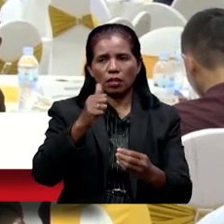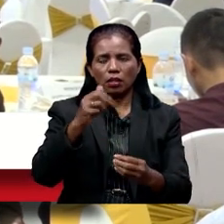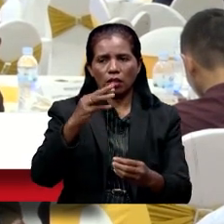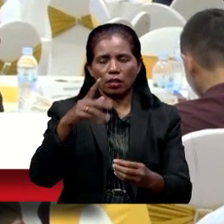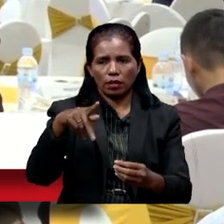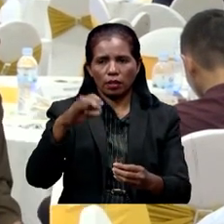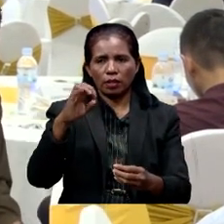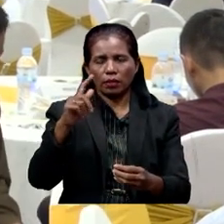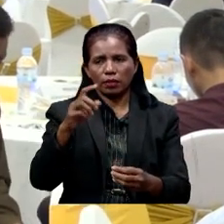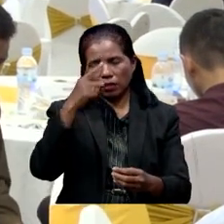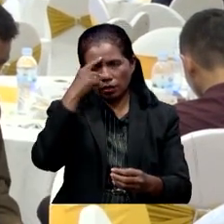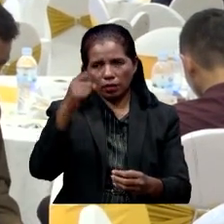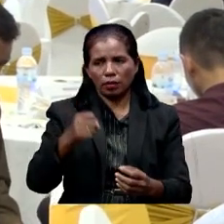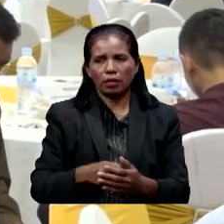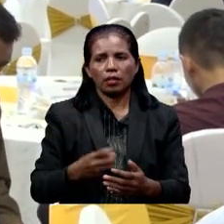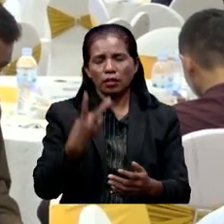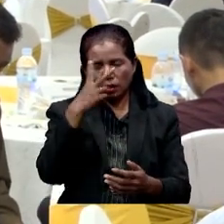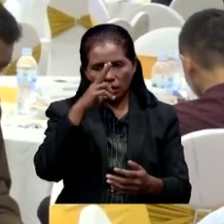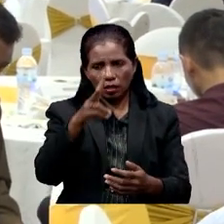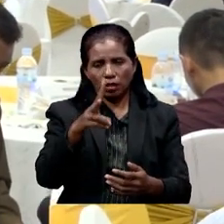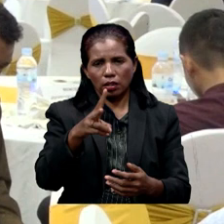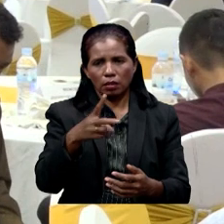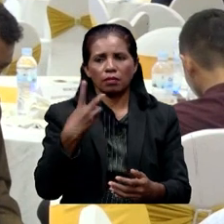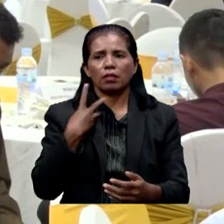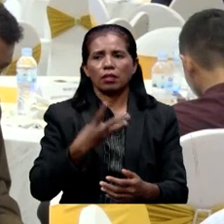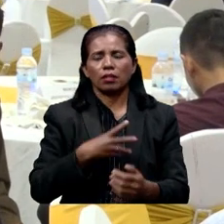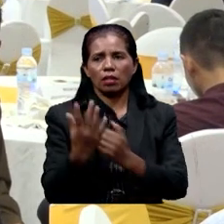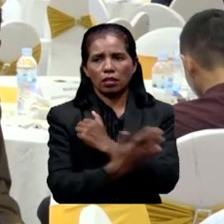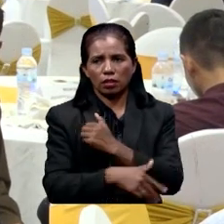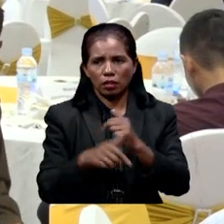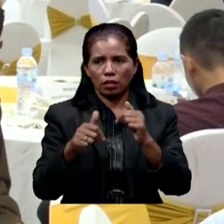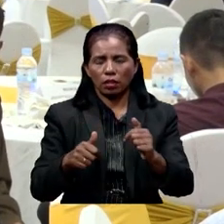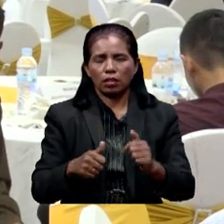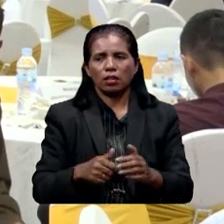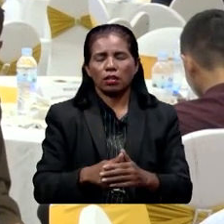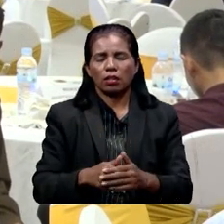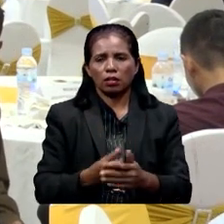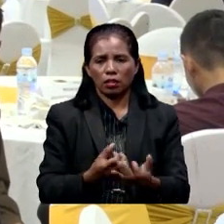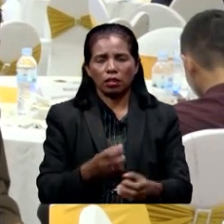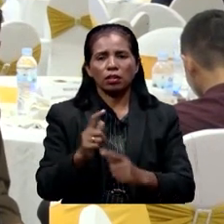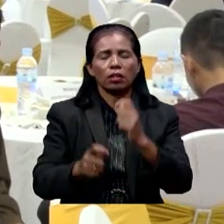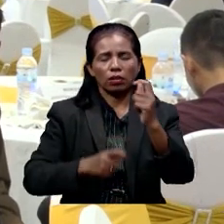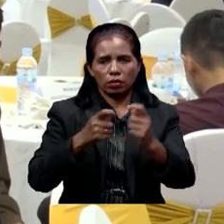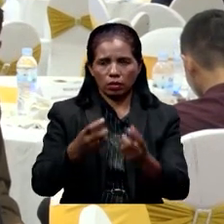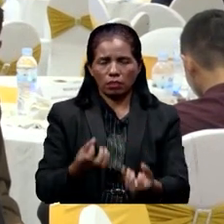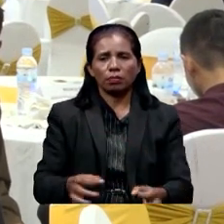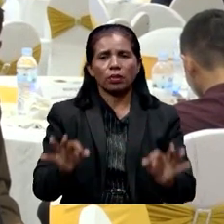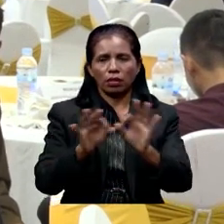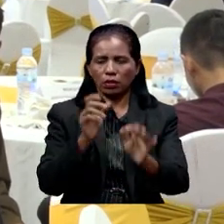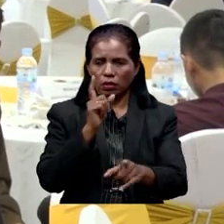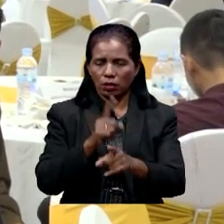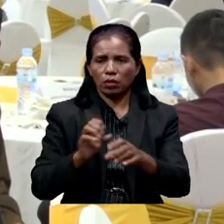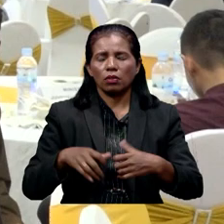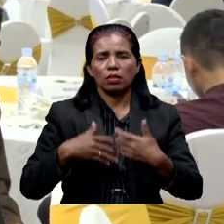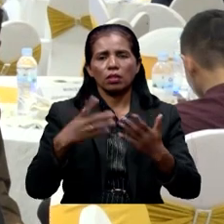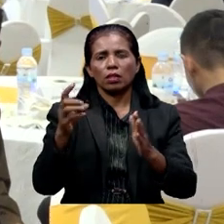nia né tamba itaria ba itania nasang nia multi cloud nia importante também sebagai ira unsa atu Rai